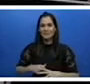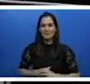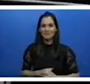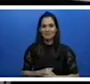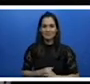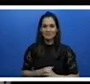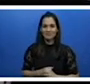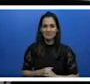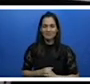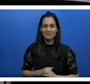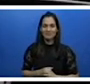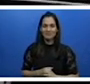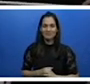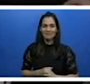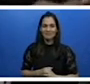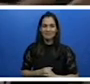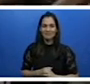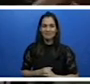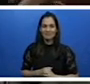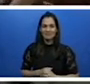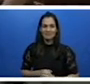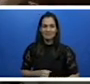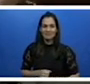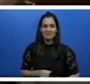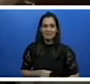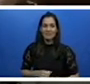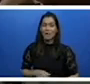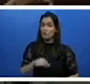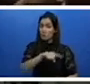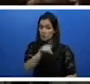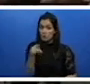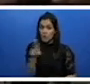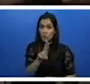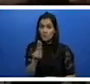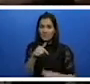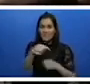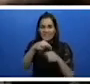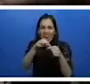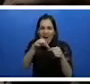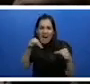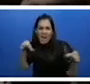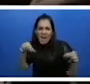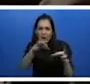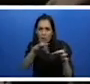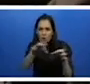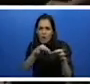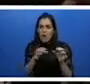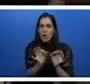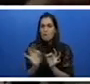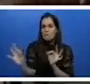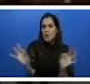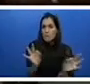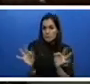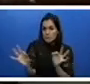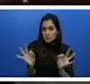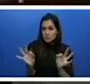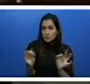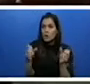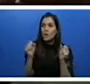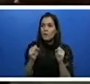completar 1 centímetro inteiro. Ao usar a régua para medir comprimentos, as medidas podem ser